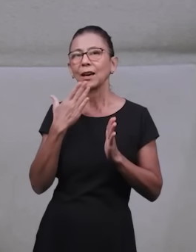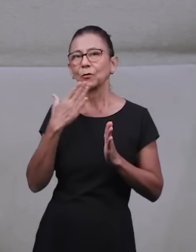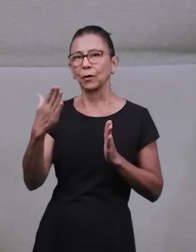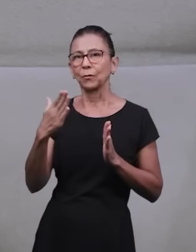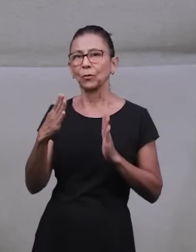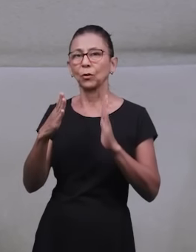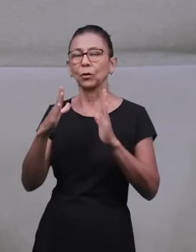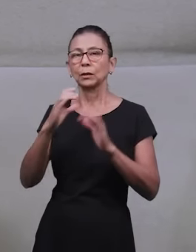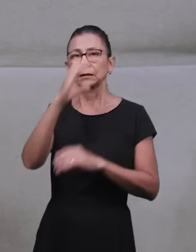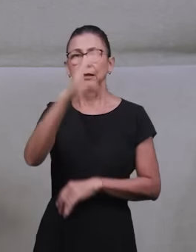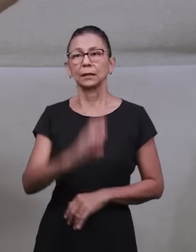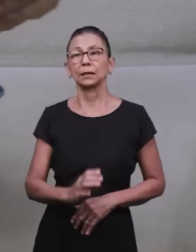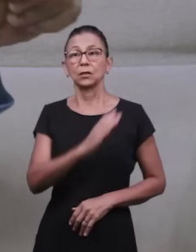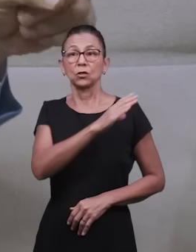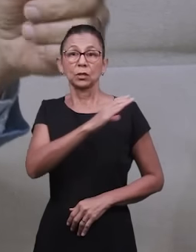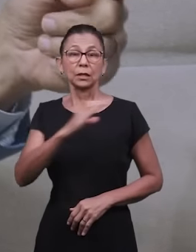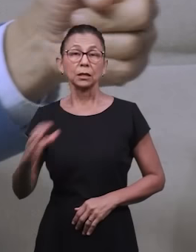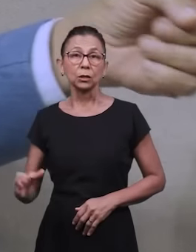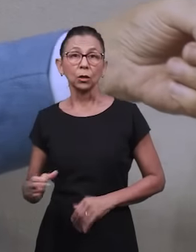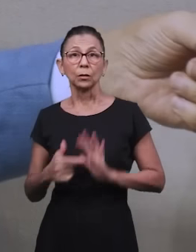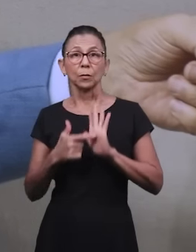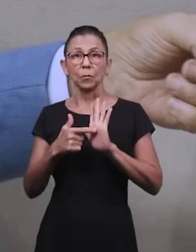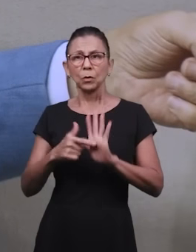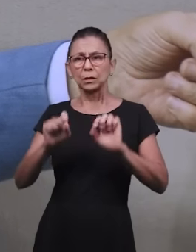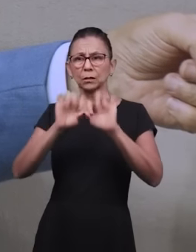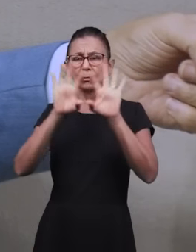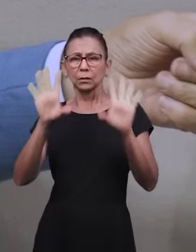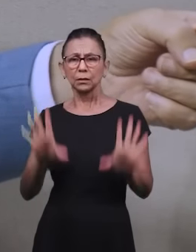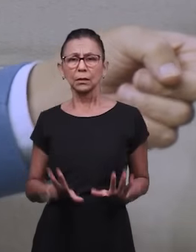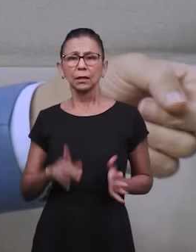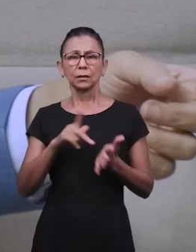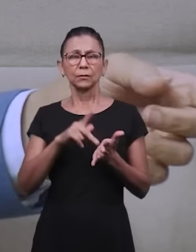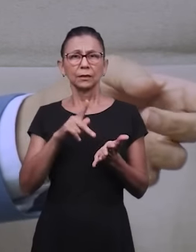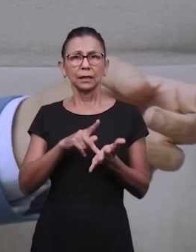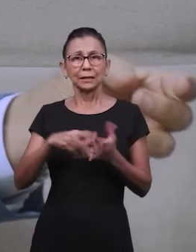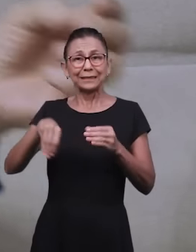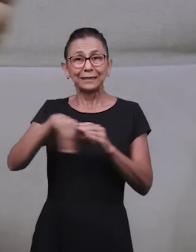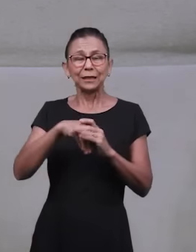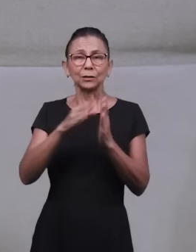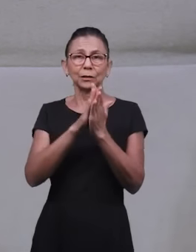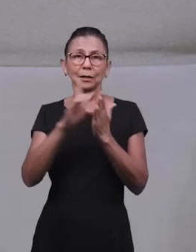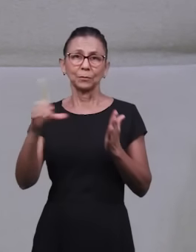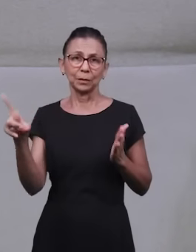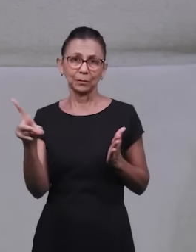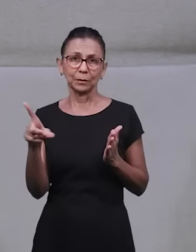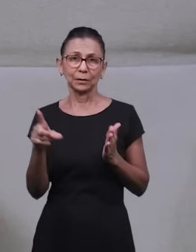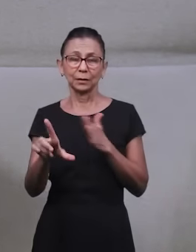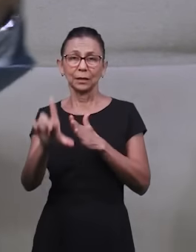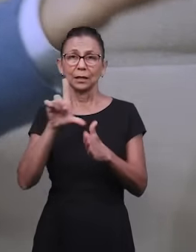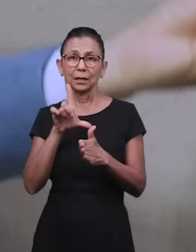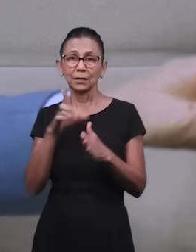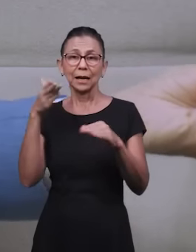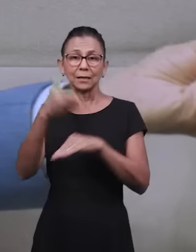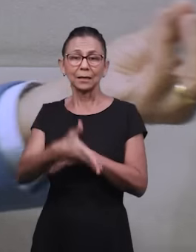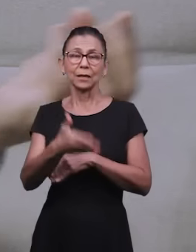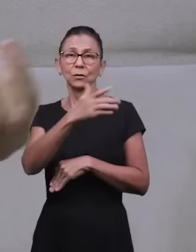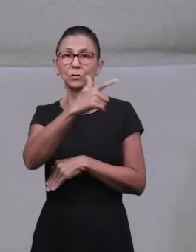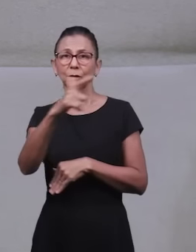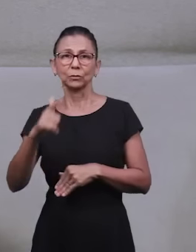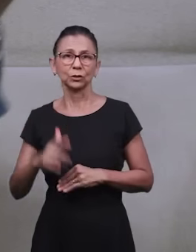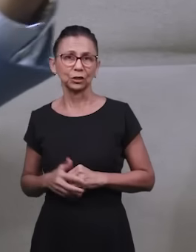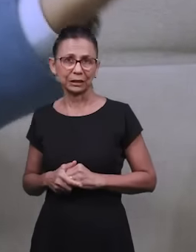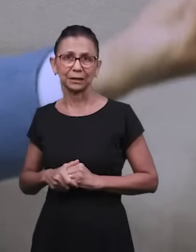fé que havia se tornado mística e supersticiosa. Ele resgata a fé daquilo que tinha sido o domínio do paganismo, porque